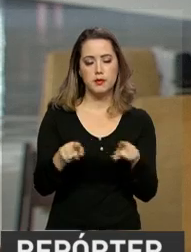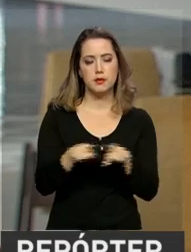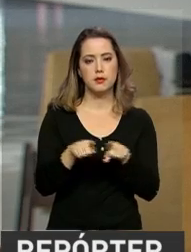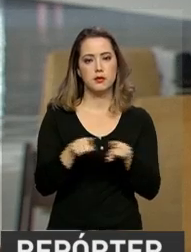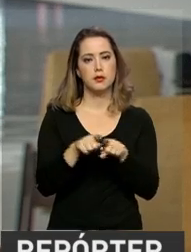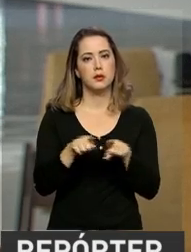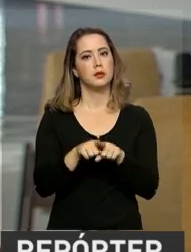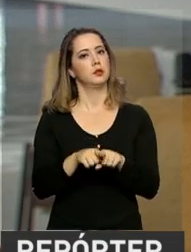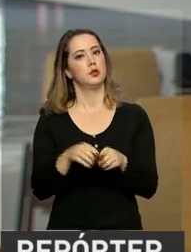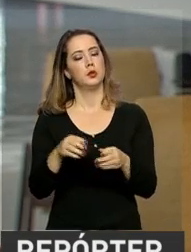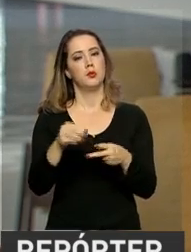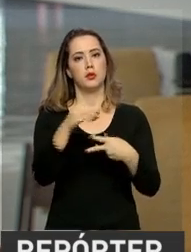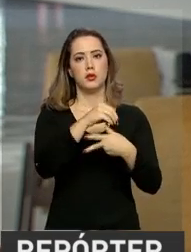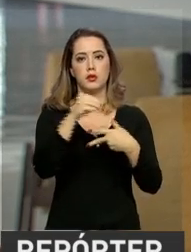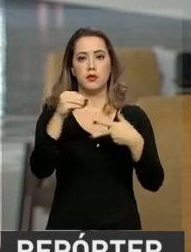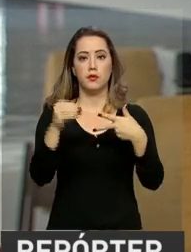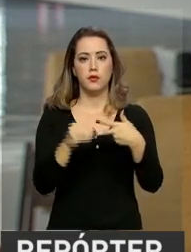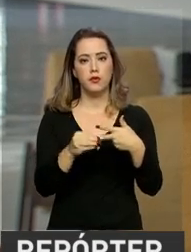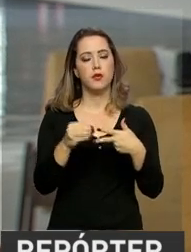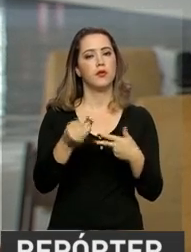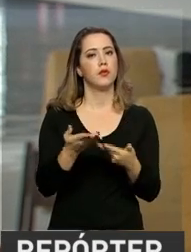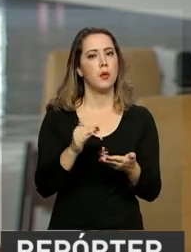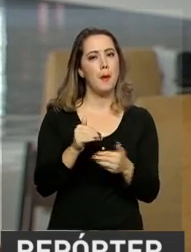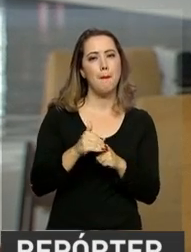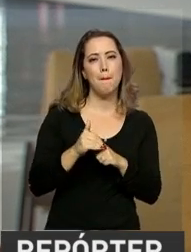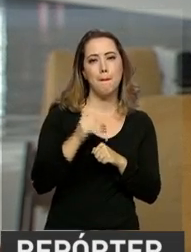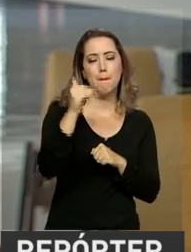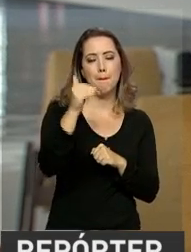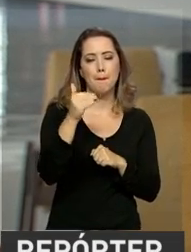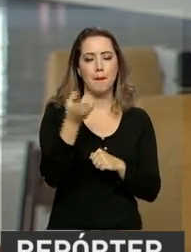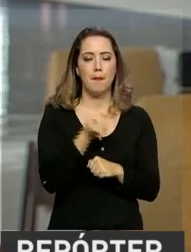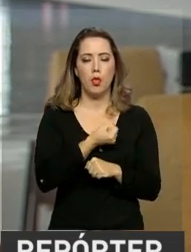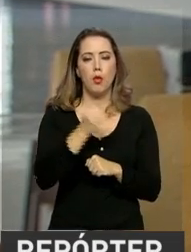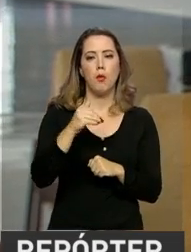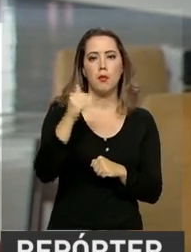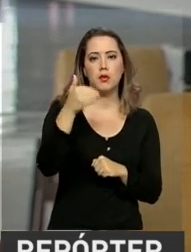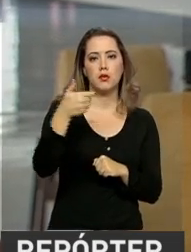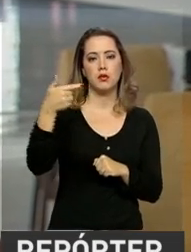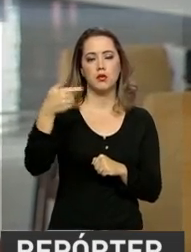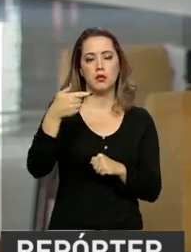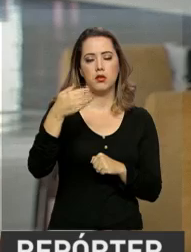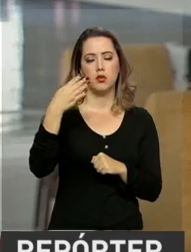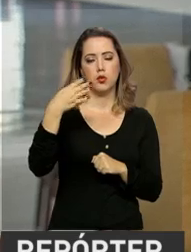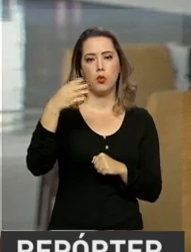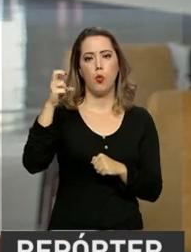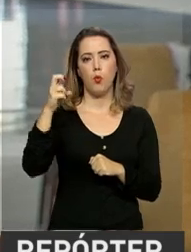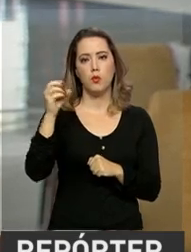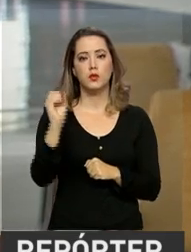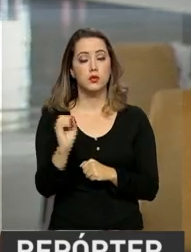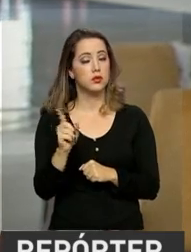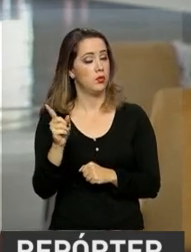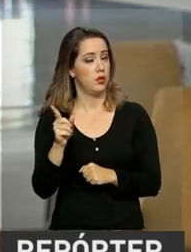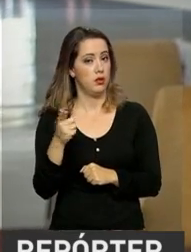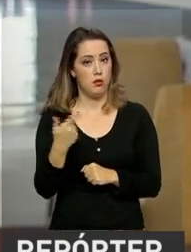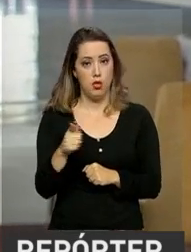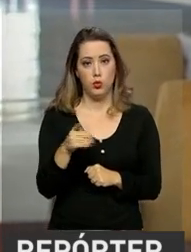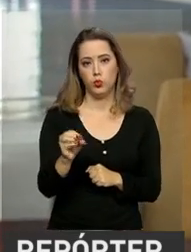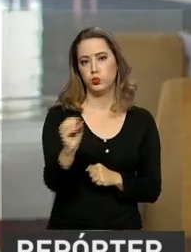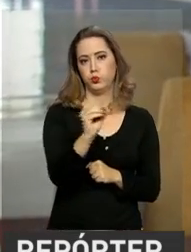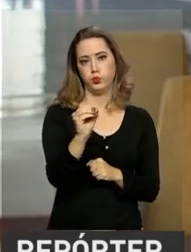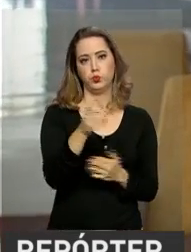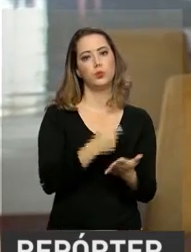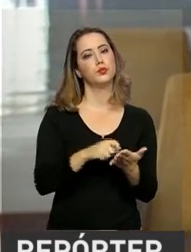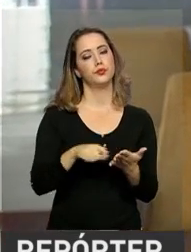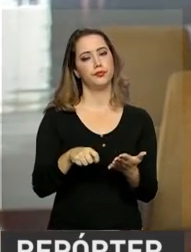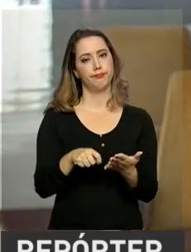tirado nota acima de 450 pontos igual ou acima de 450 pontos e não ter zerado a redação